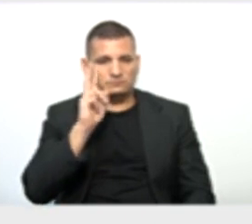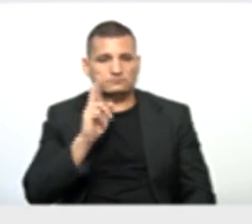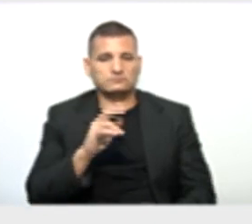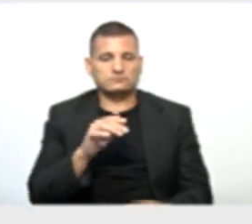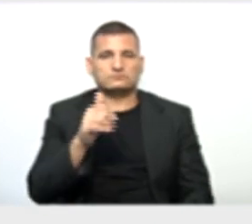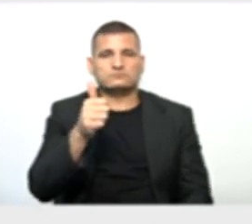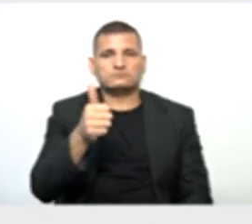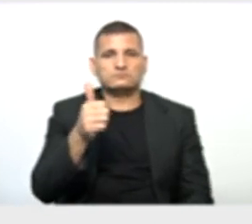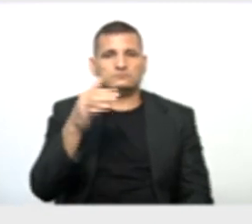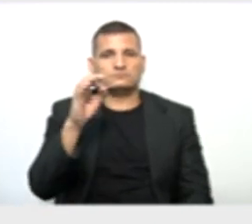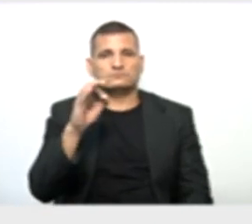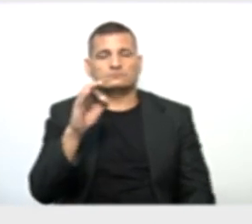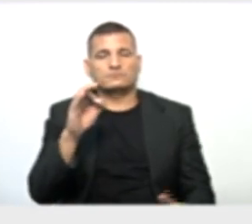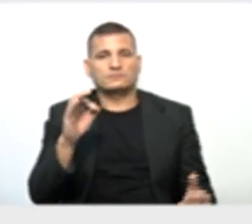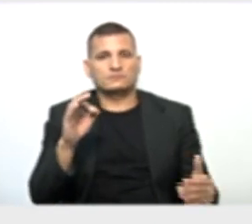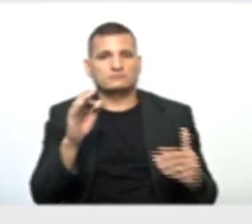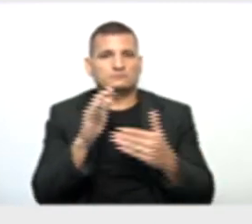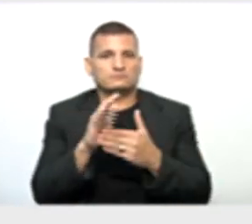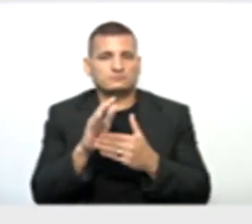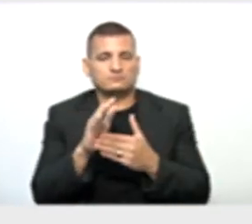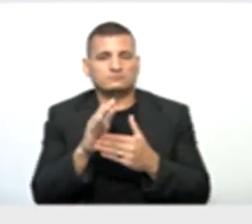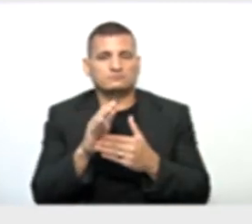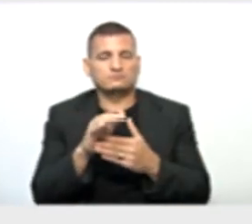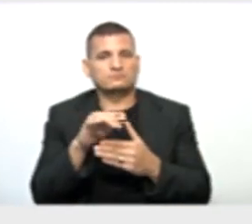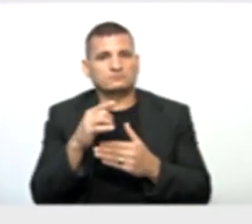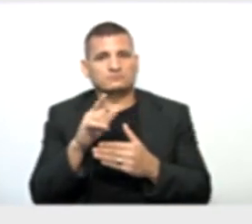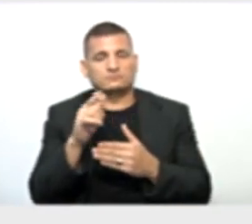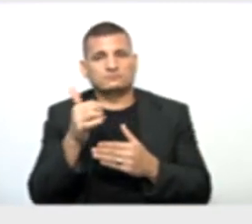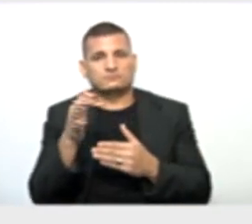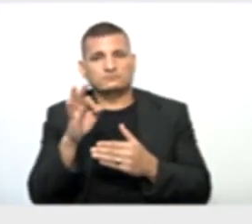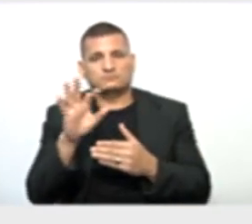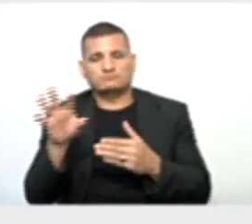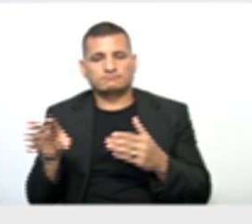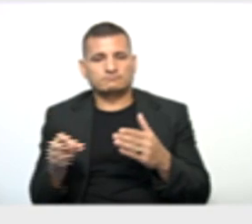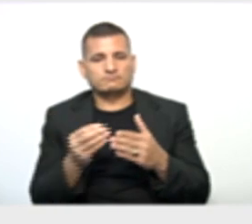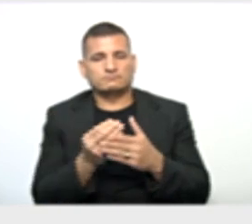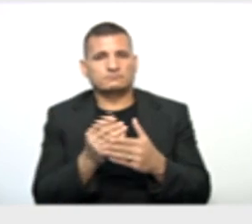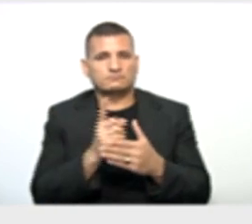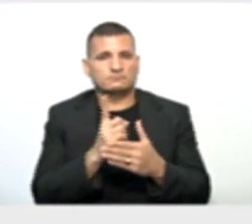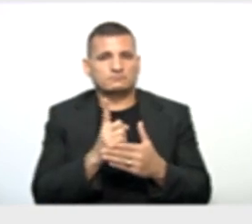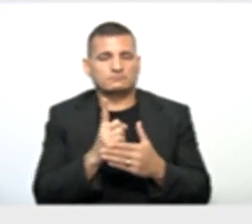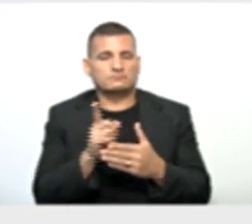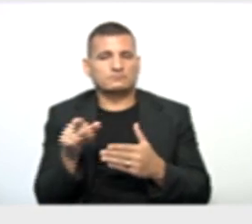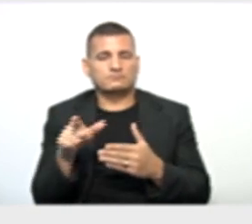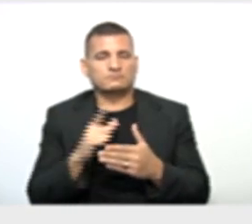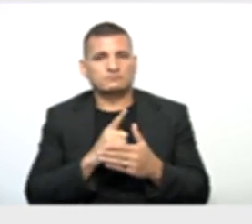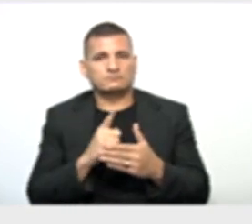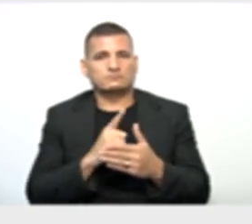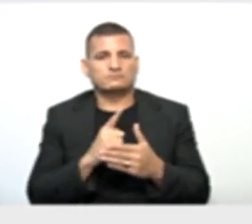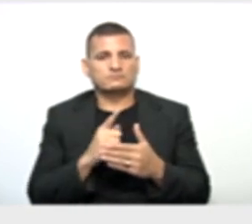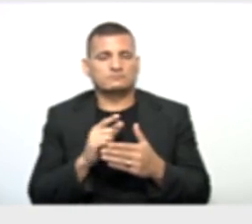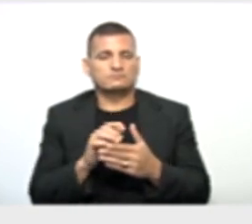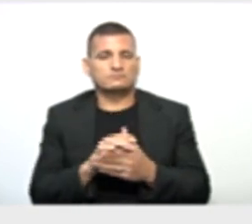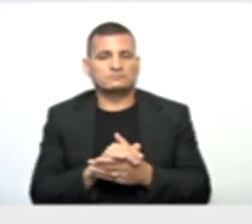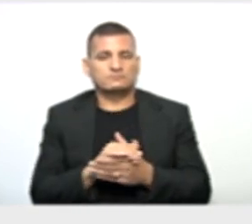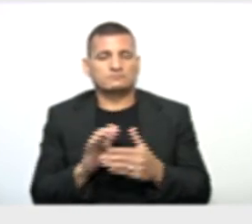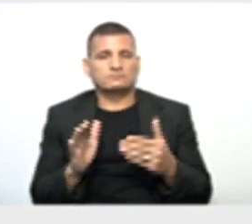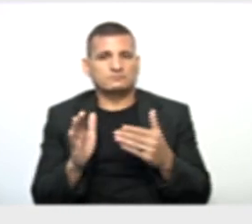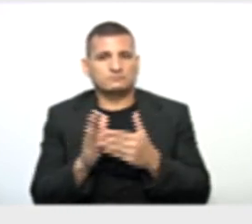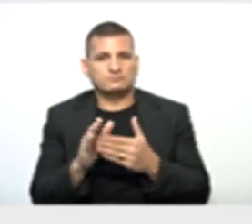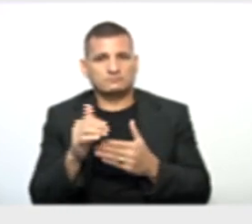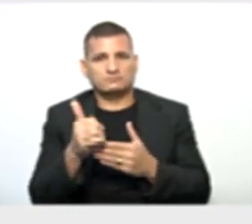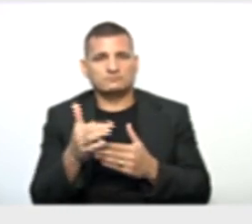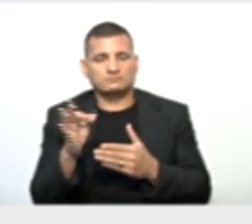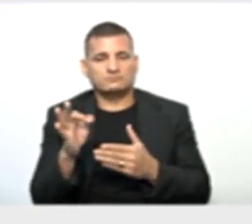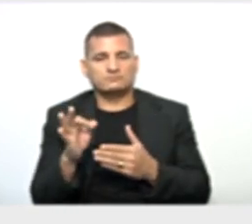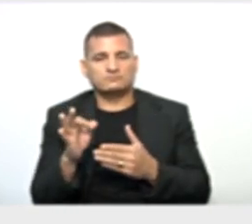10 é o limite superior, então ele não vai entrar. Ele vai ser um intervalo aberto, quer dizer, até 10,